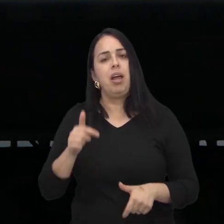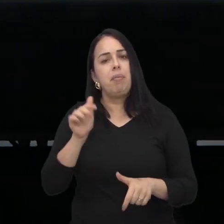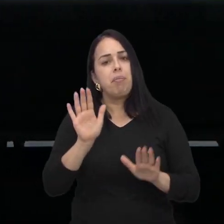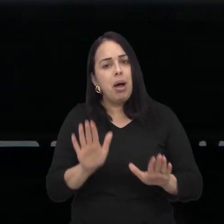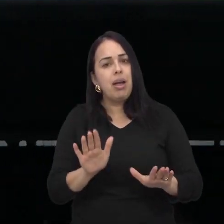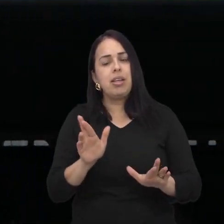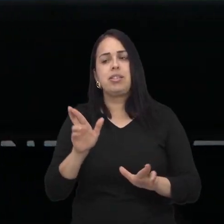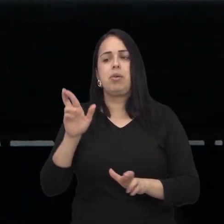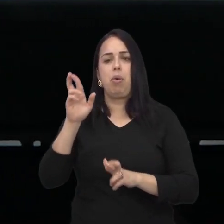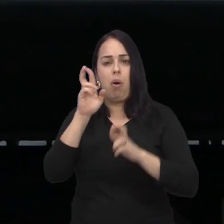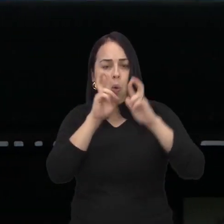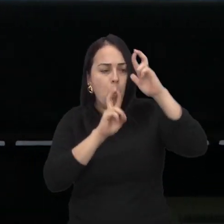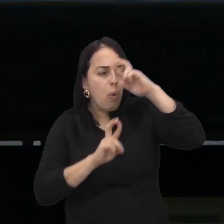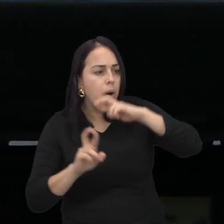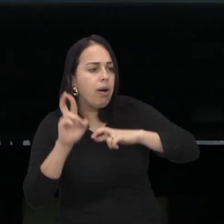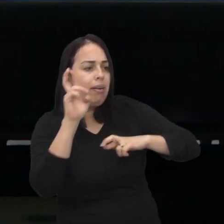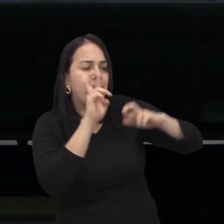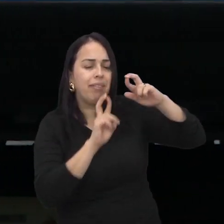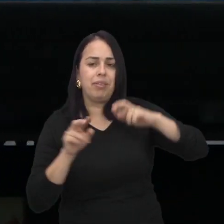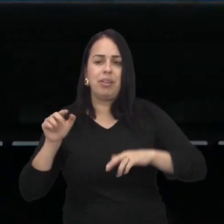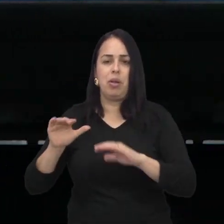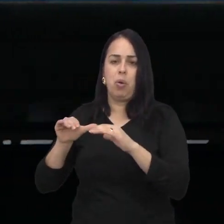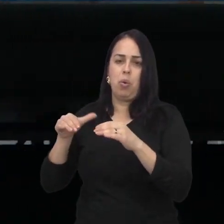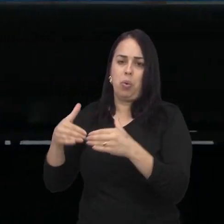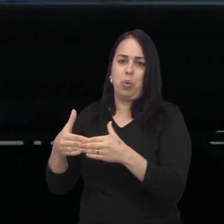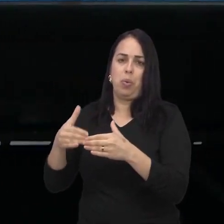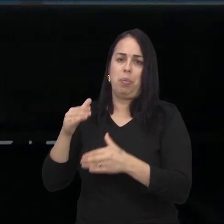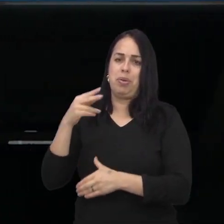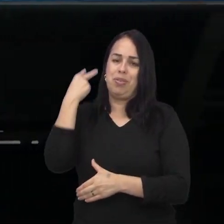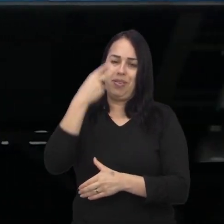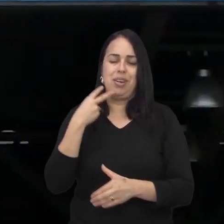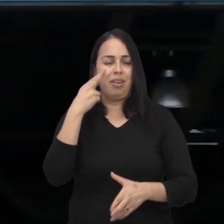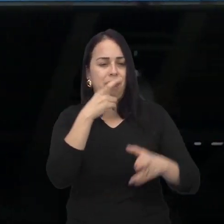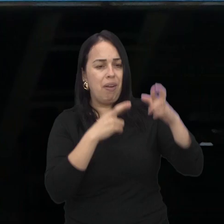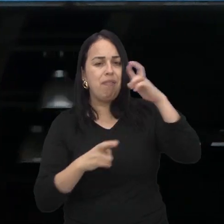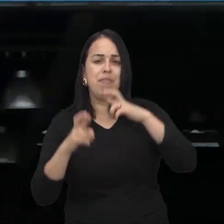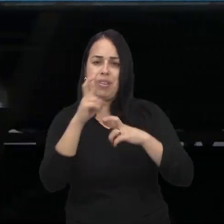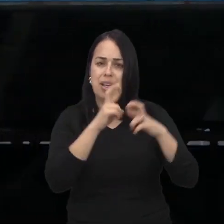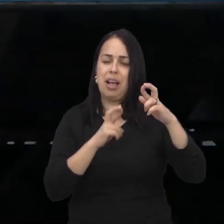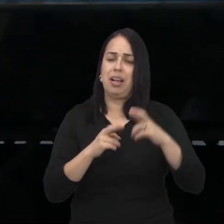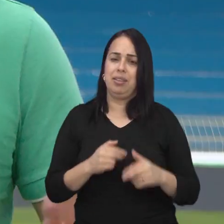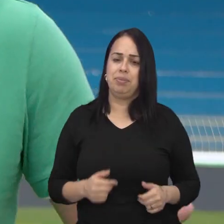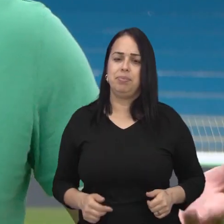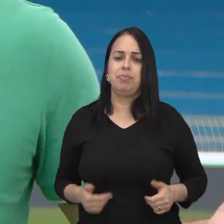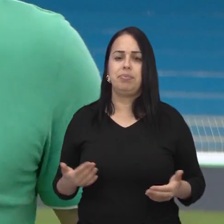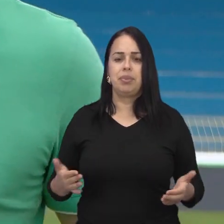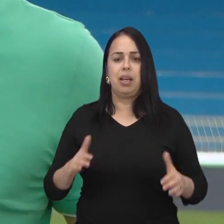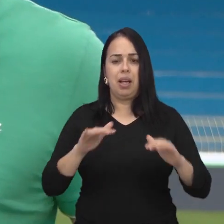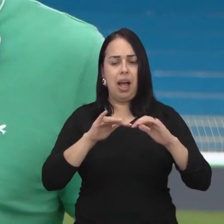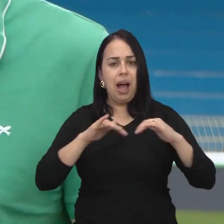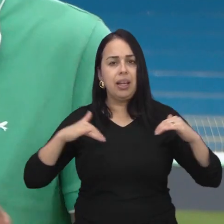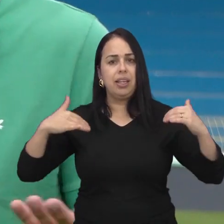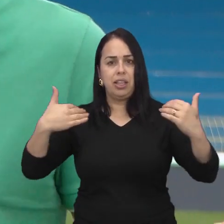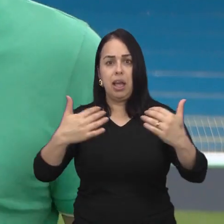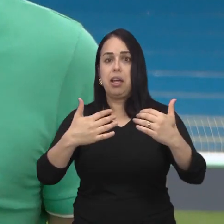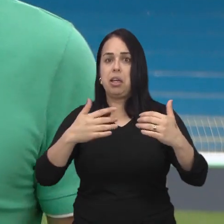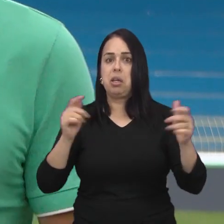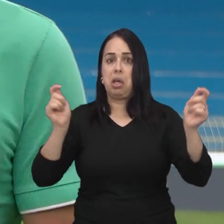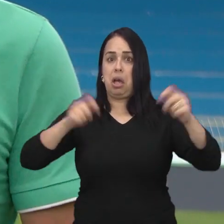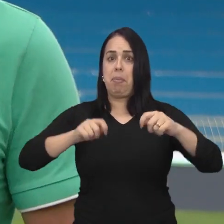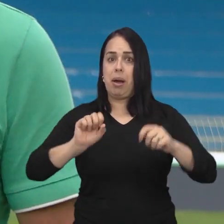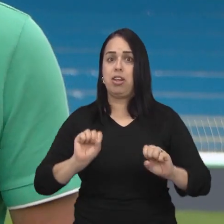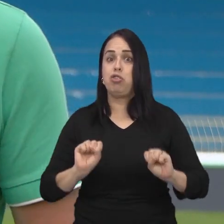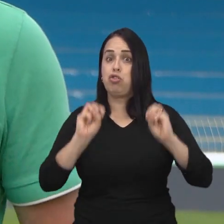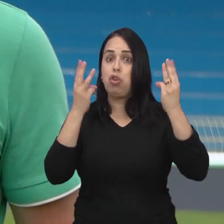Um trabalho que será fiscalizado pela Câmara e pela Comissão de Cultura e Esportes. Aqui nós temos um espaço num show, por